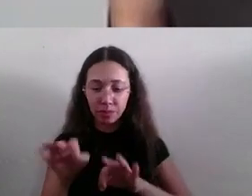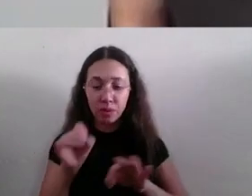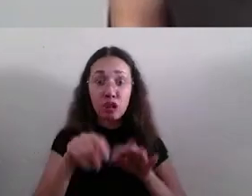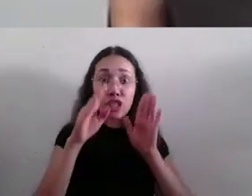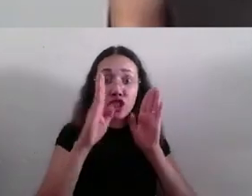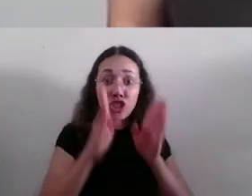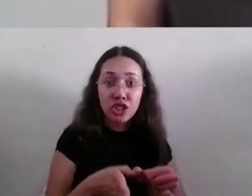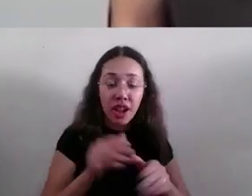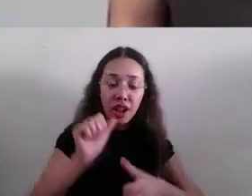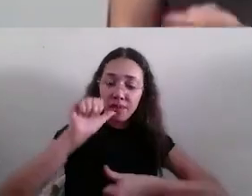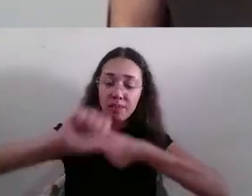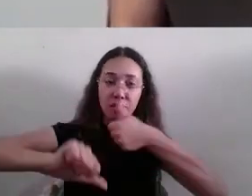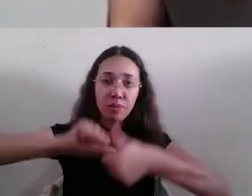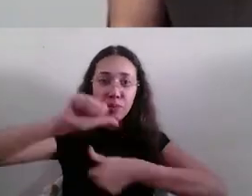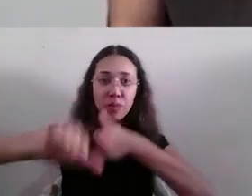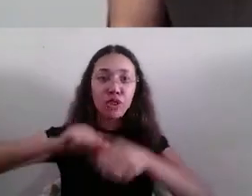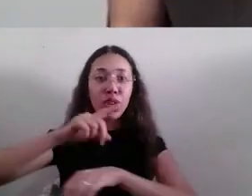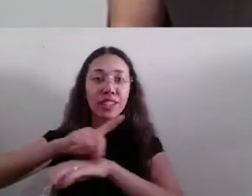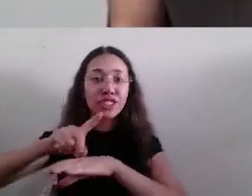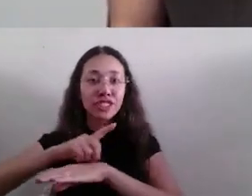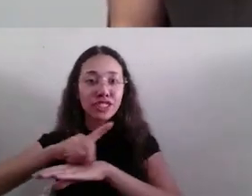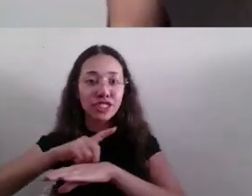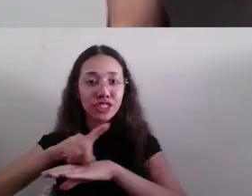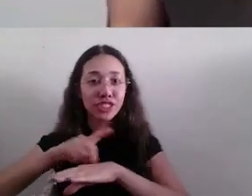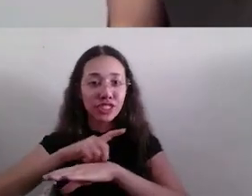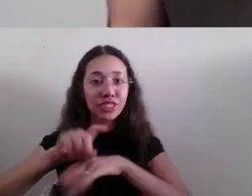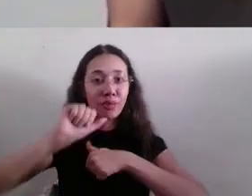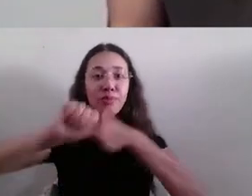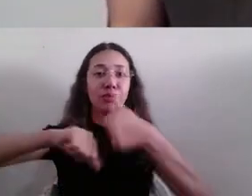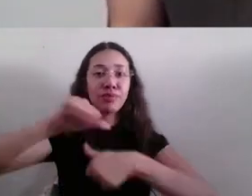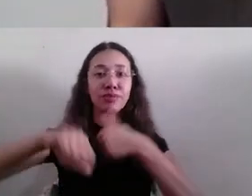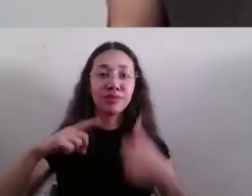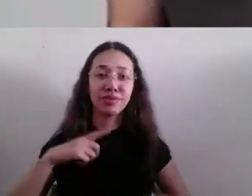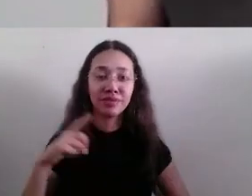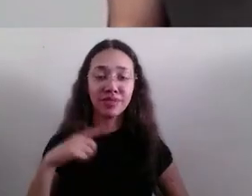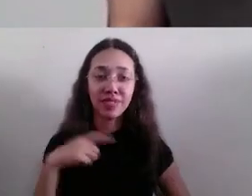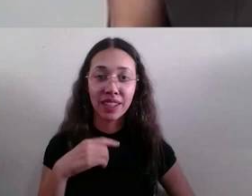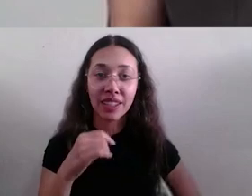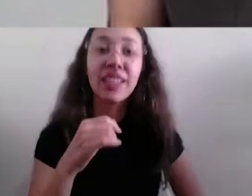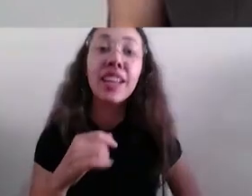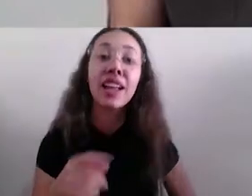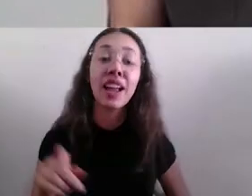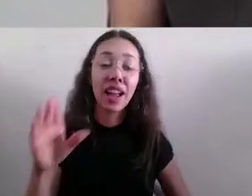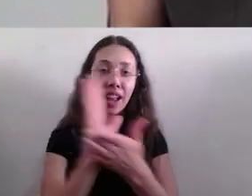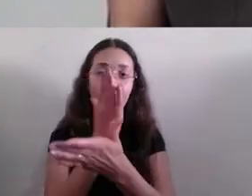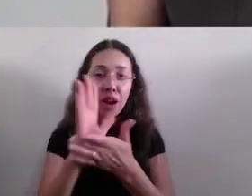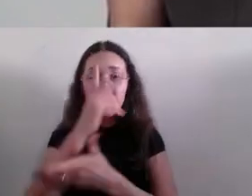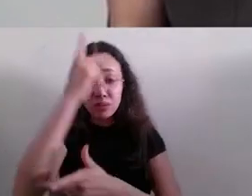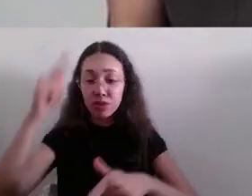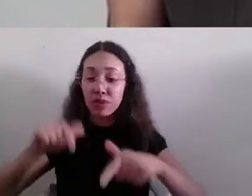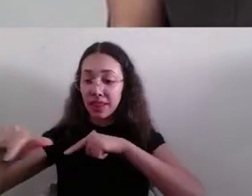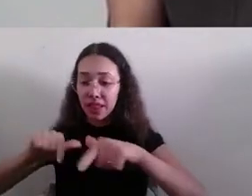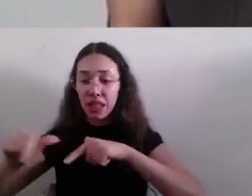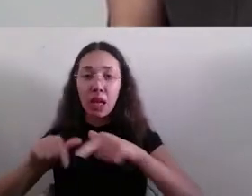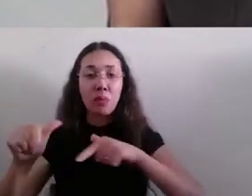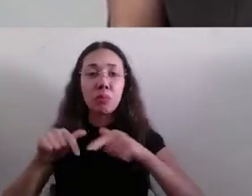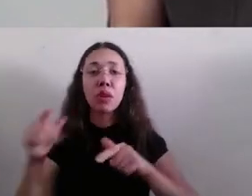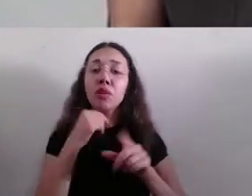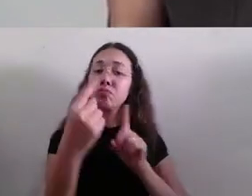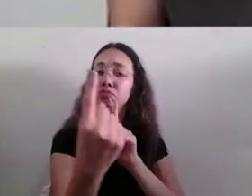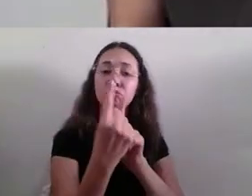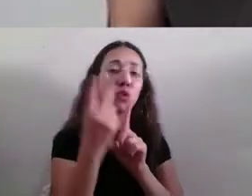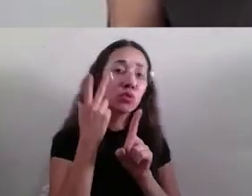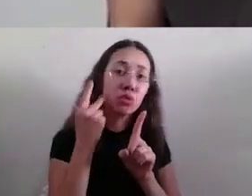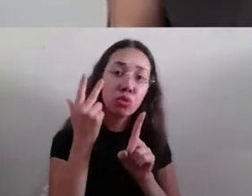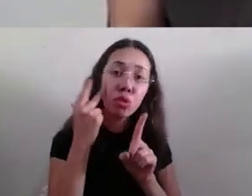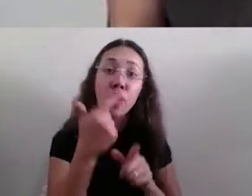tendo lotação de juiz titular e substituto, e aqueles servidores eles passavam a atuar naqueles núcleos. E,